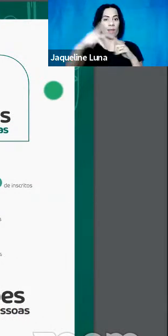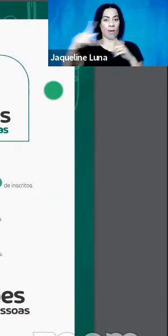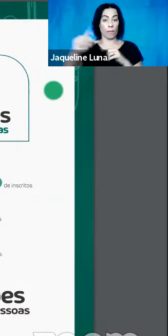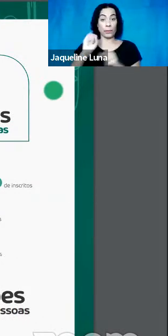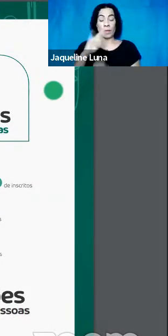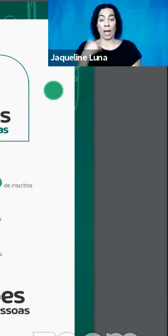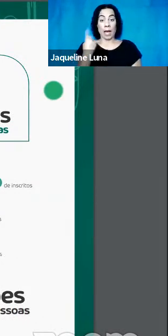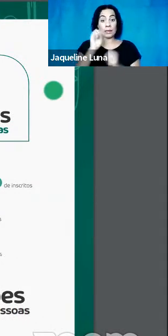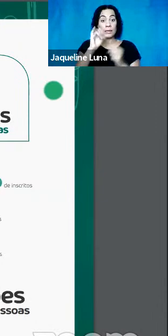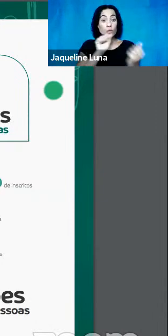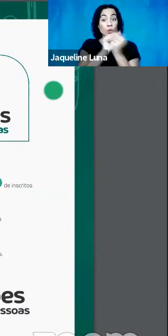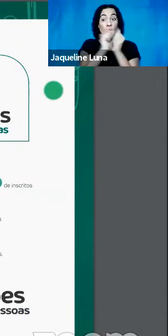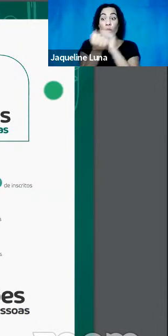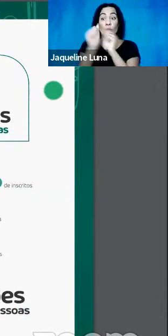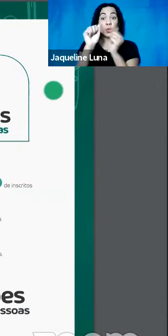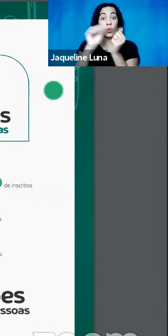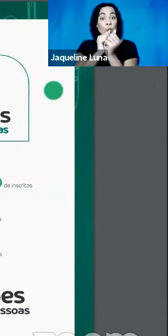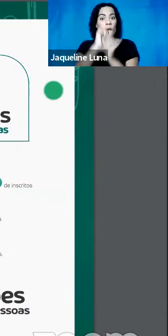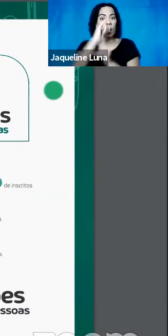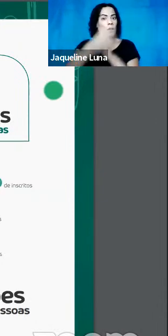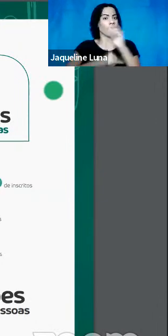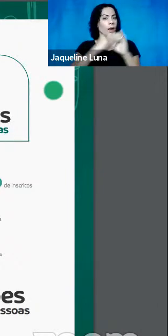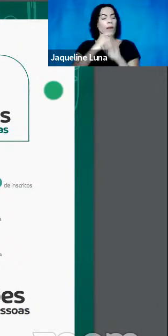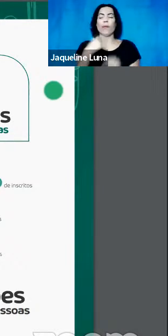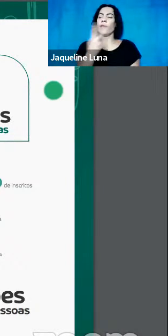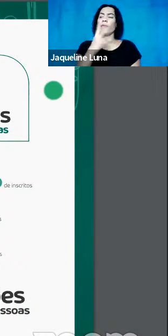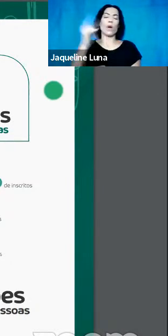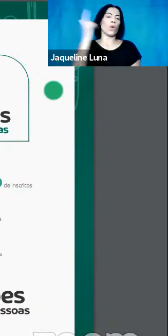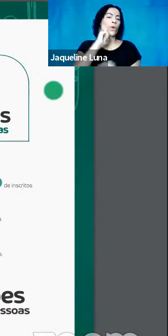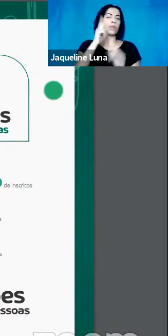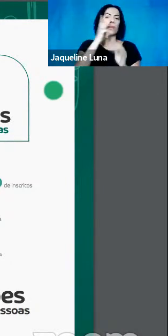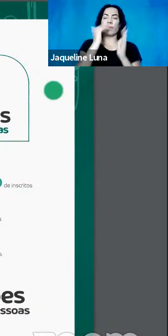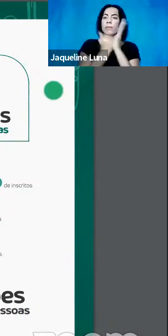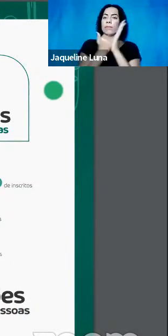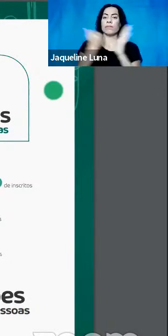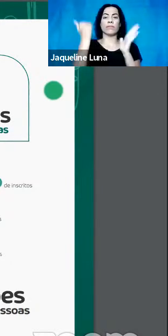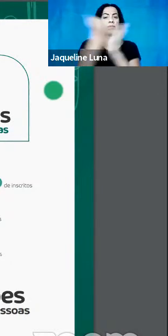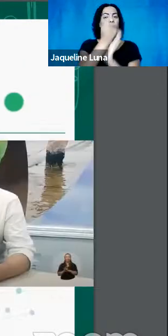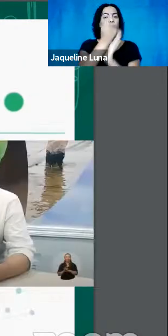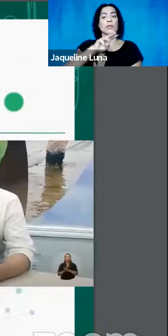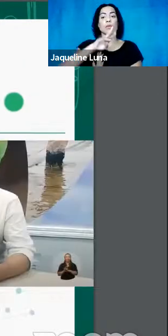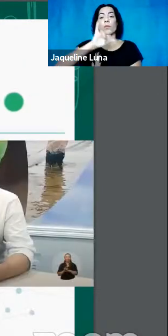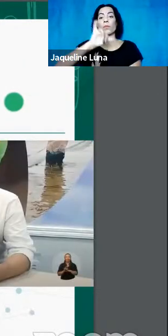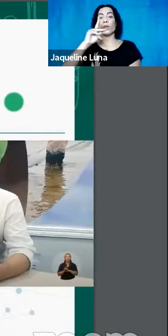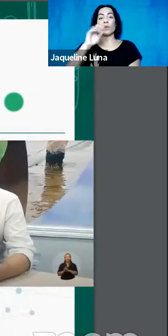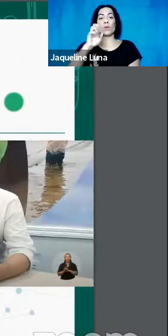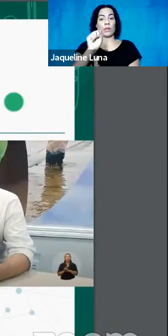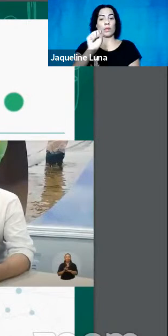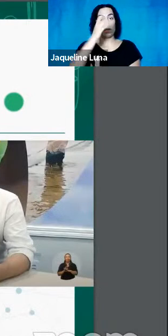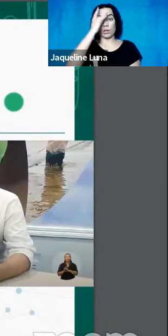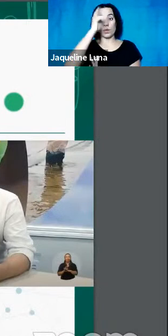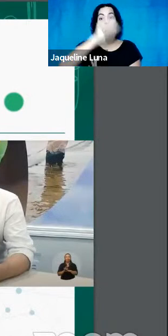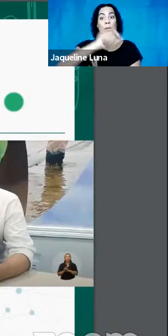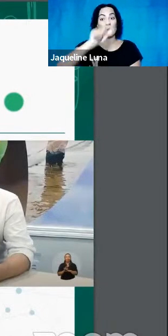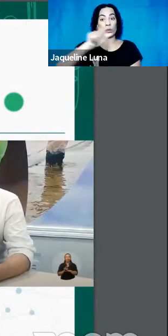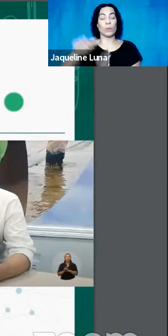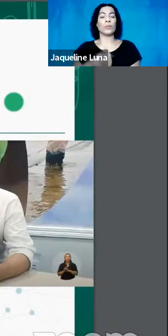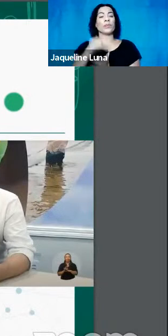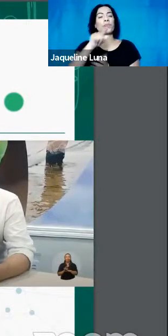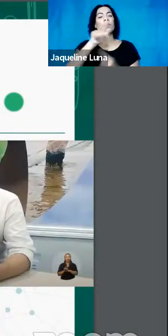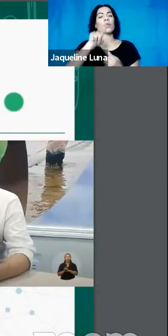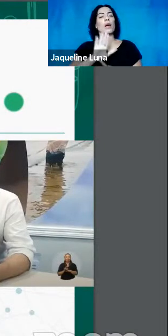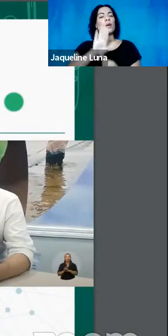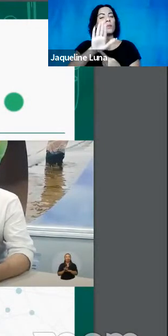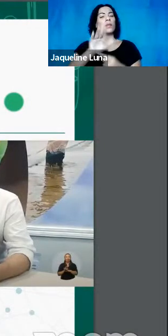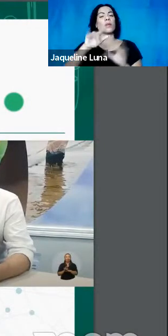Se a gente se juntar na internet, a gente consegue ter um alcance potencial de 5 milhões de pessoas. Essa é uma apresentação que foi